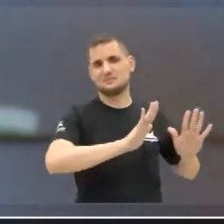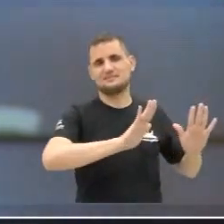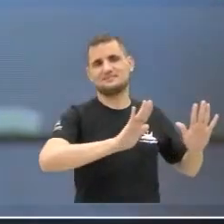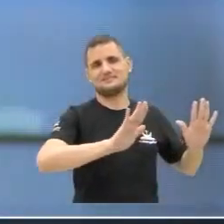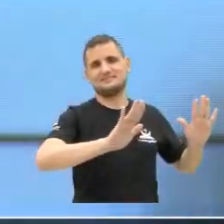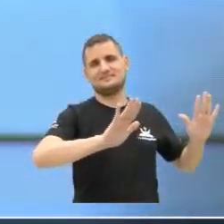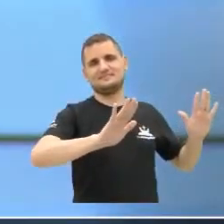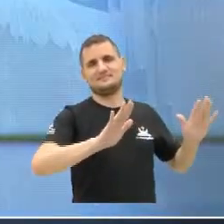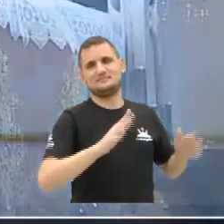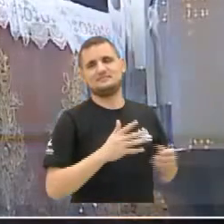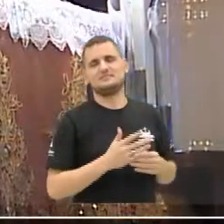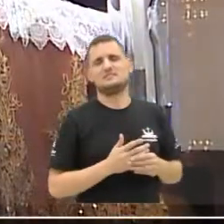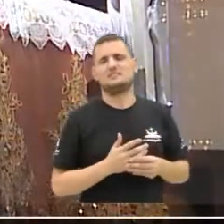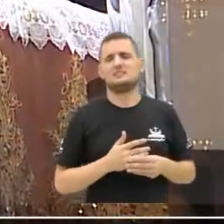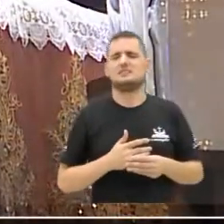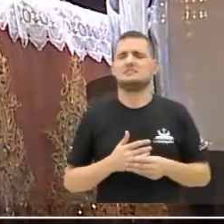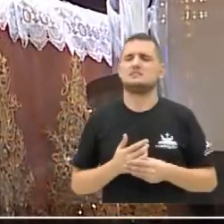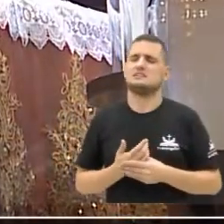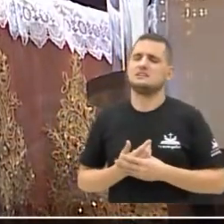acalmar.